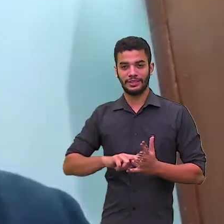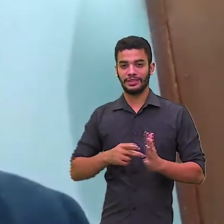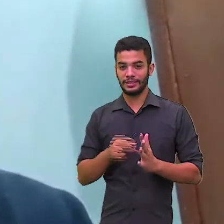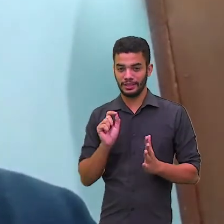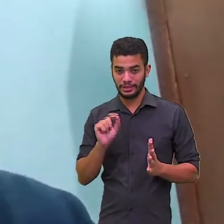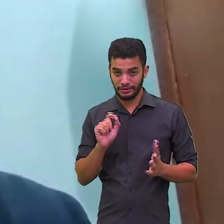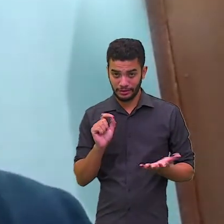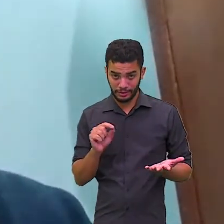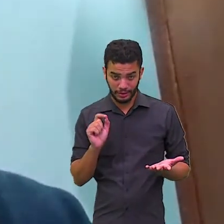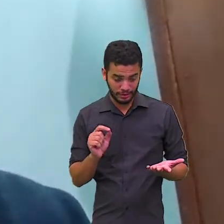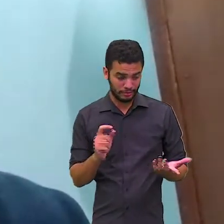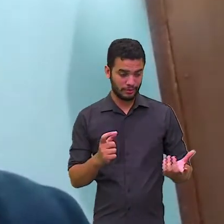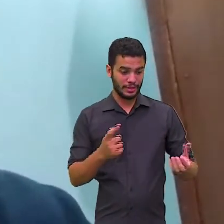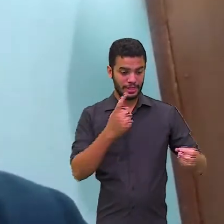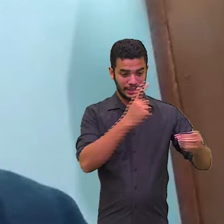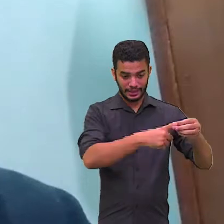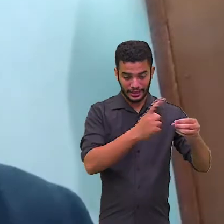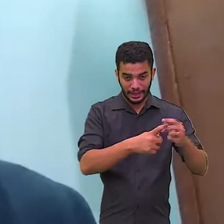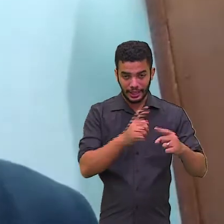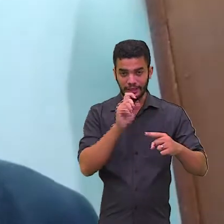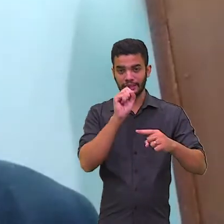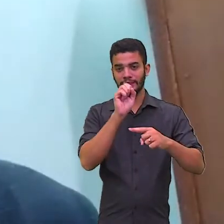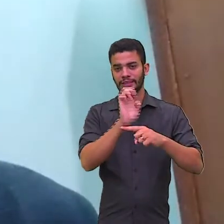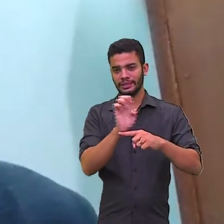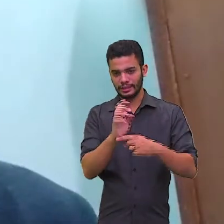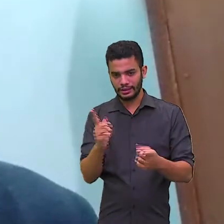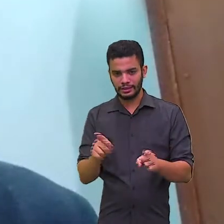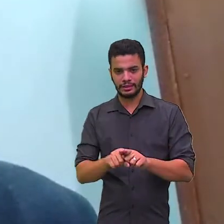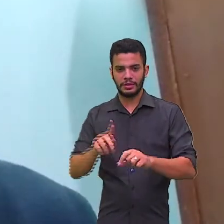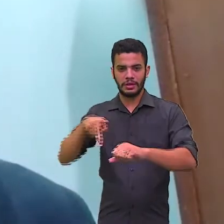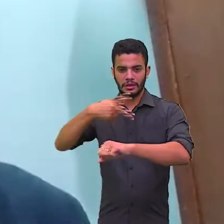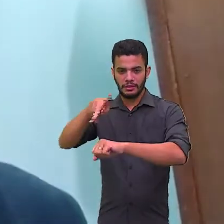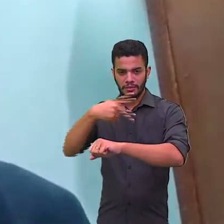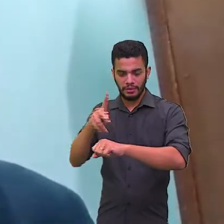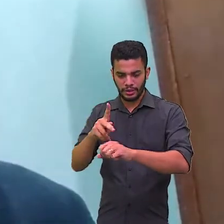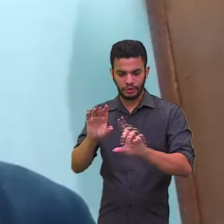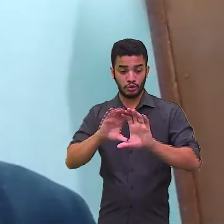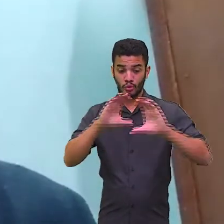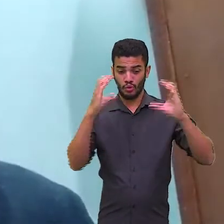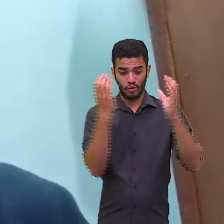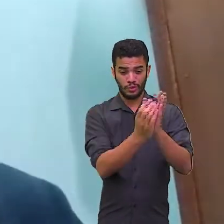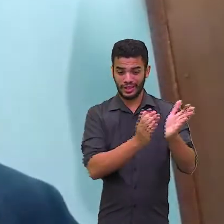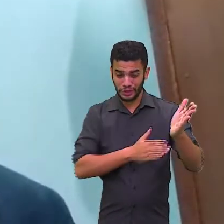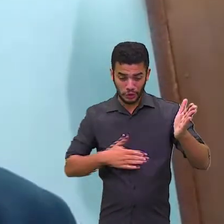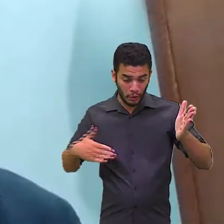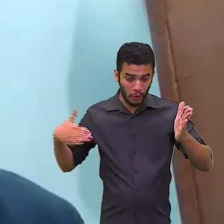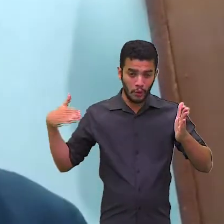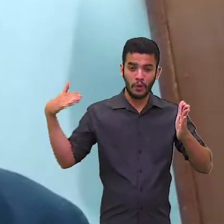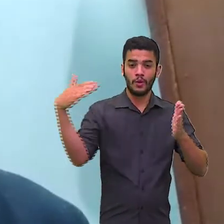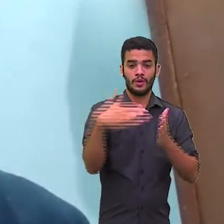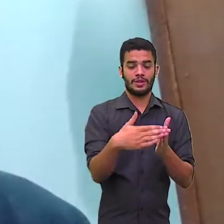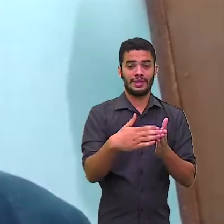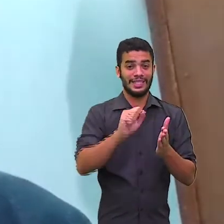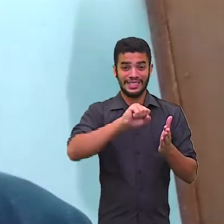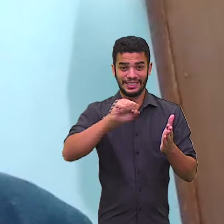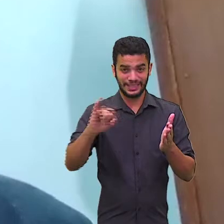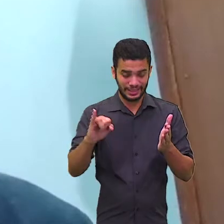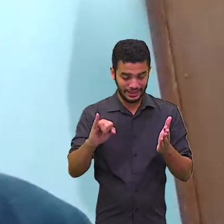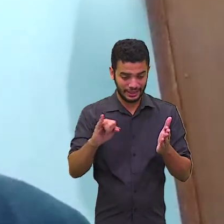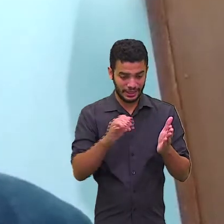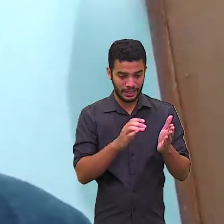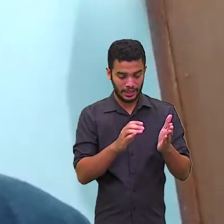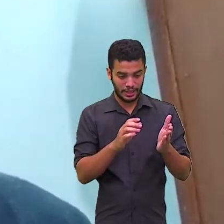para uma cidade, para um estado, para um país e para a humanidade como um todo. Na hora que a humanidade perder seus